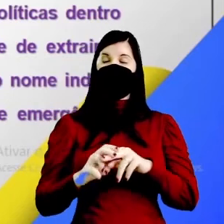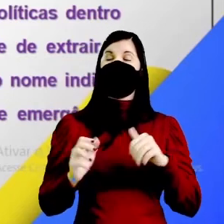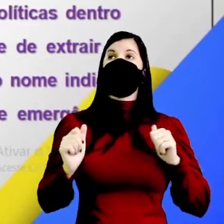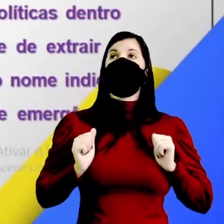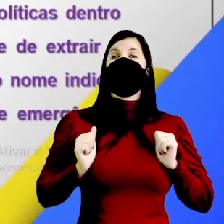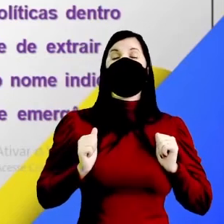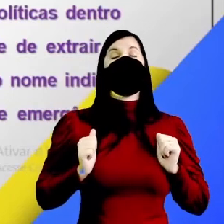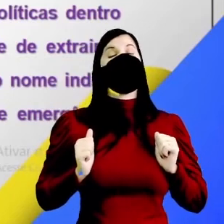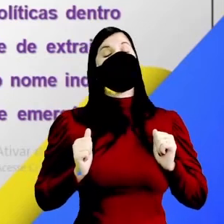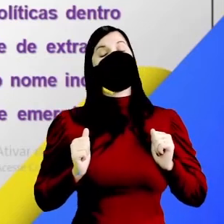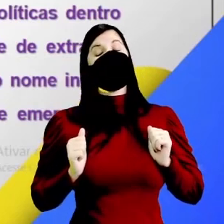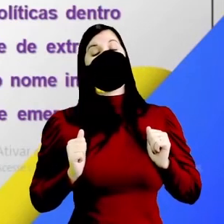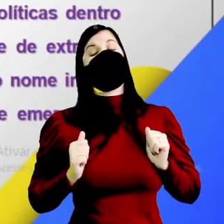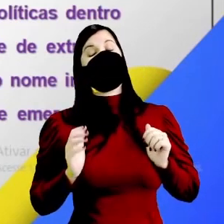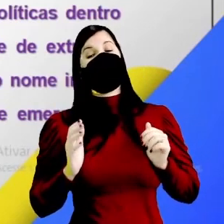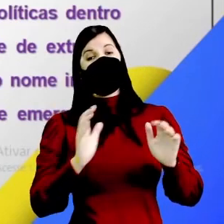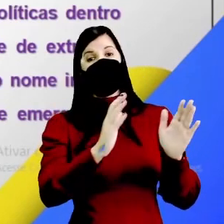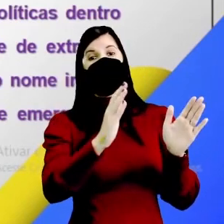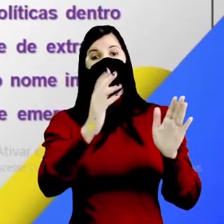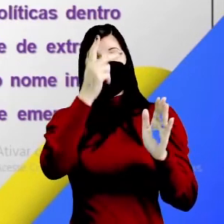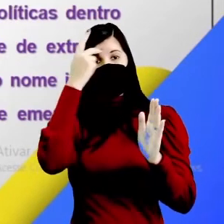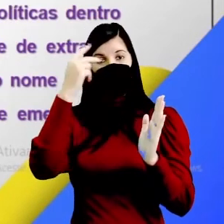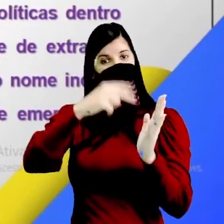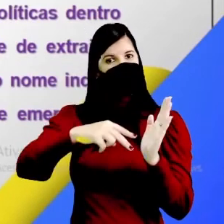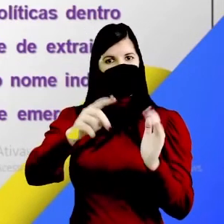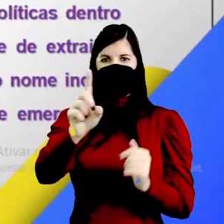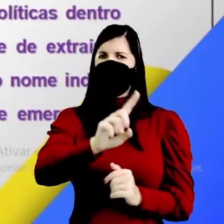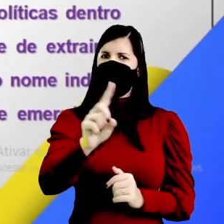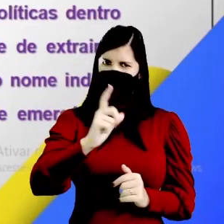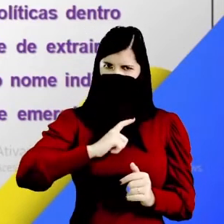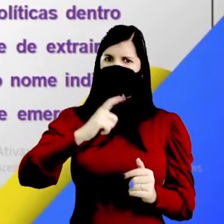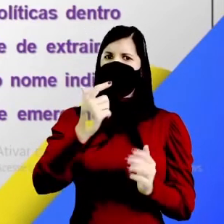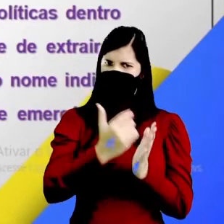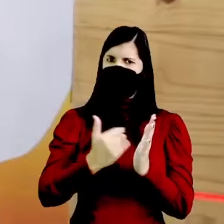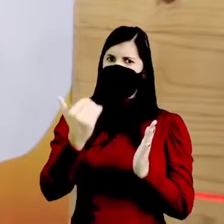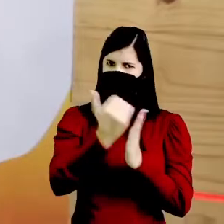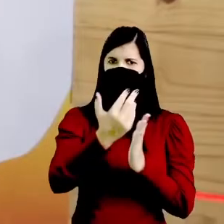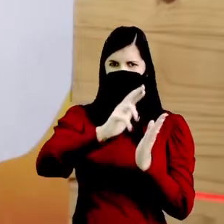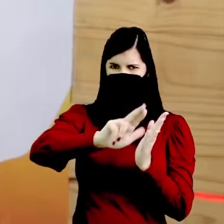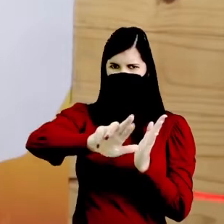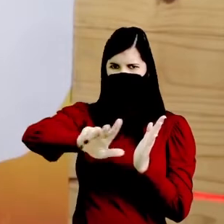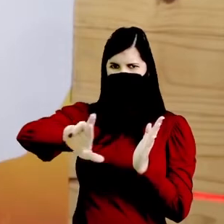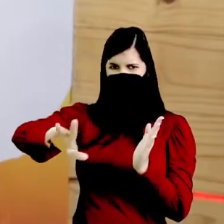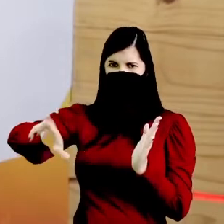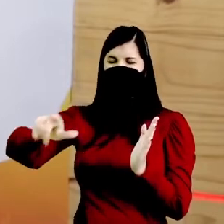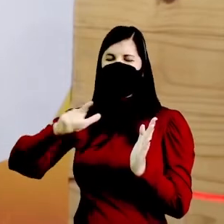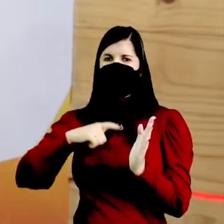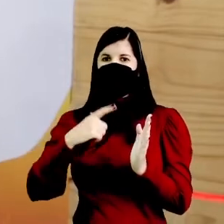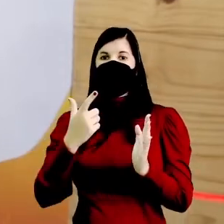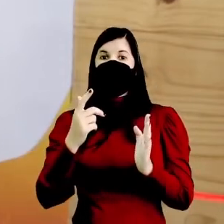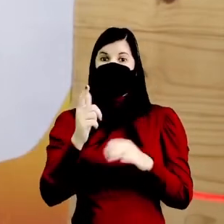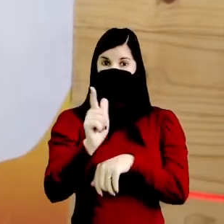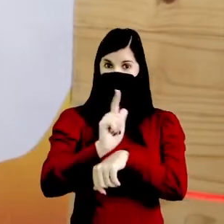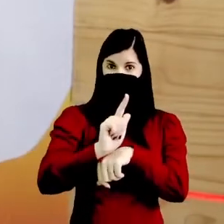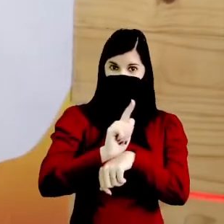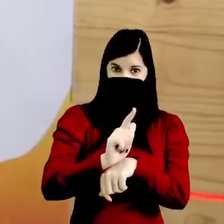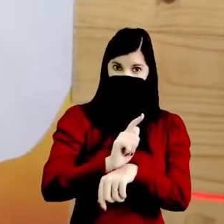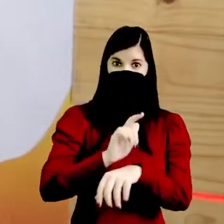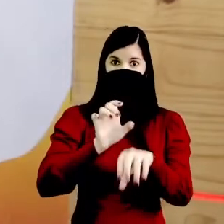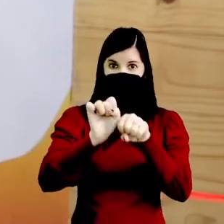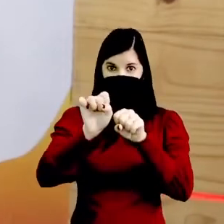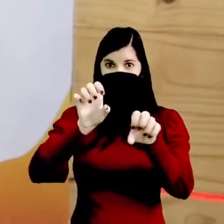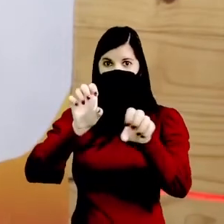só lidar ali com o leitor. Não, tem muita coisa. A gestão de uma unidade informacional é uma coisa realmente